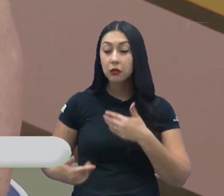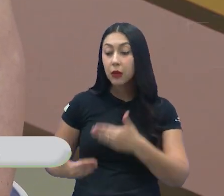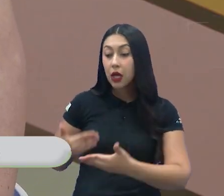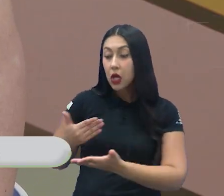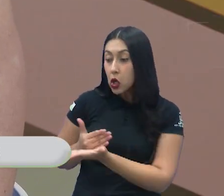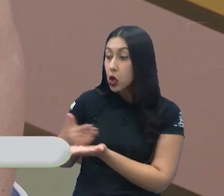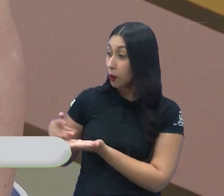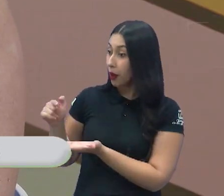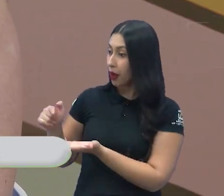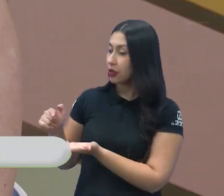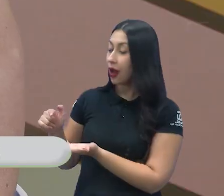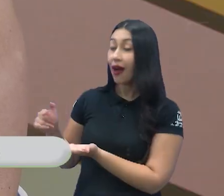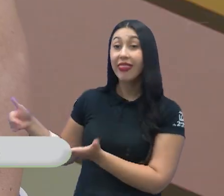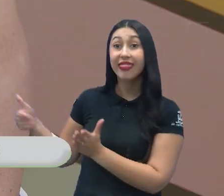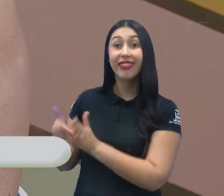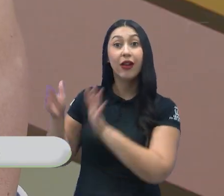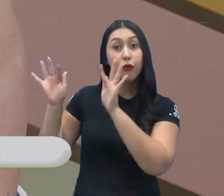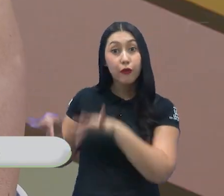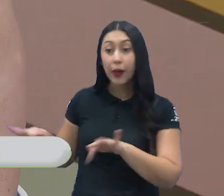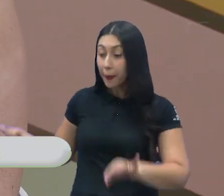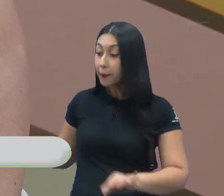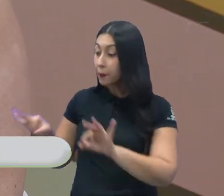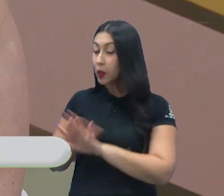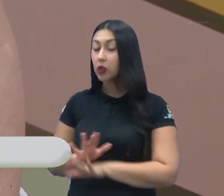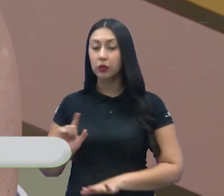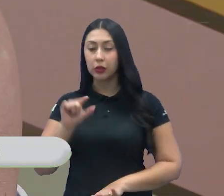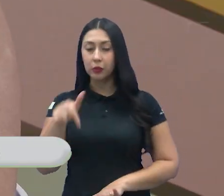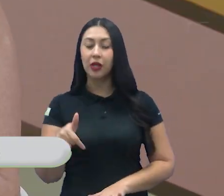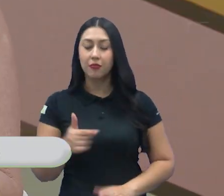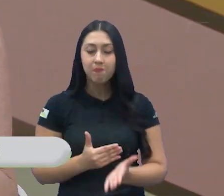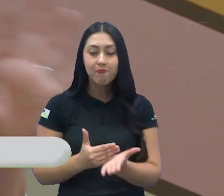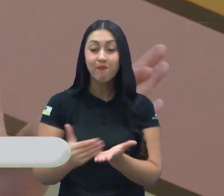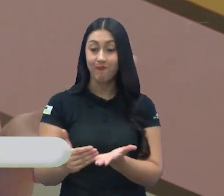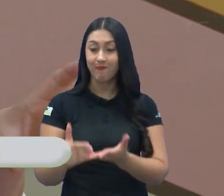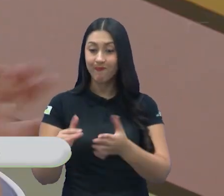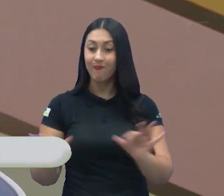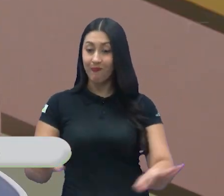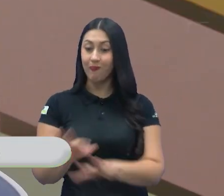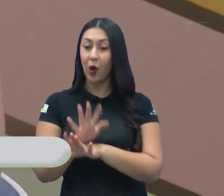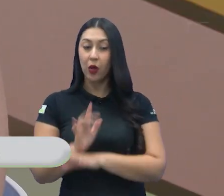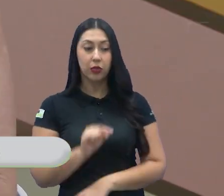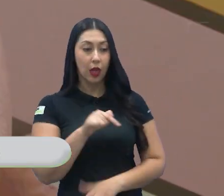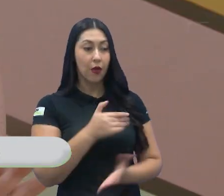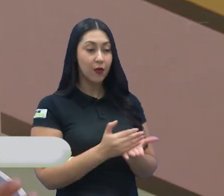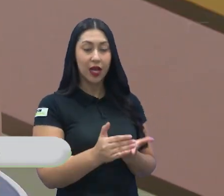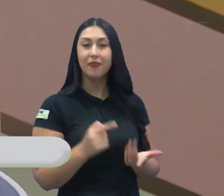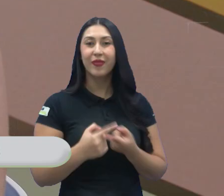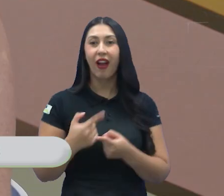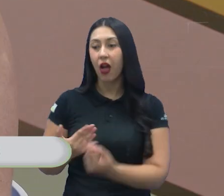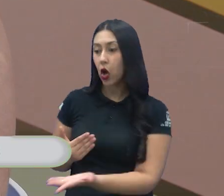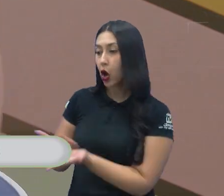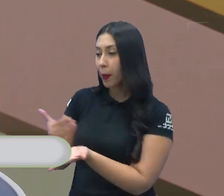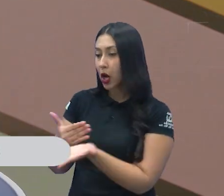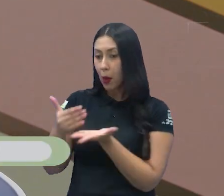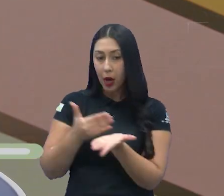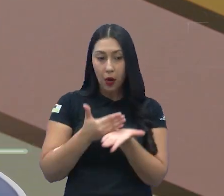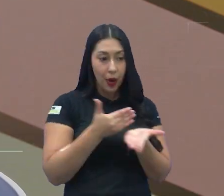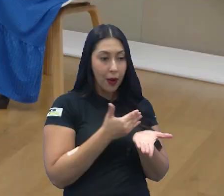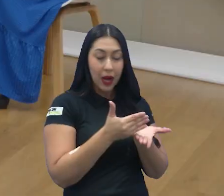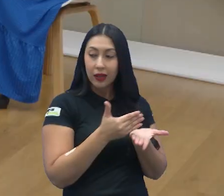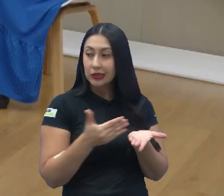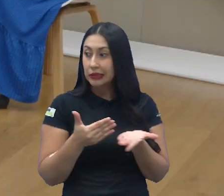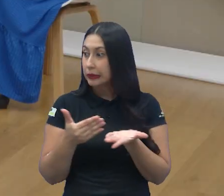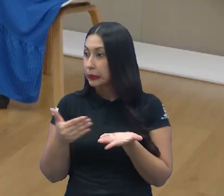e terminar. Começar a outra coisa e terminar. E não começar todas não concluir e nenhuma. não concluir. De repente,